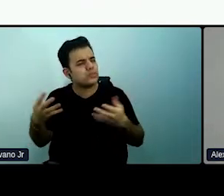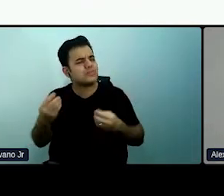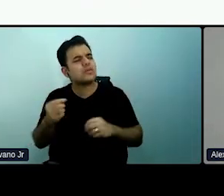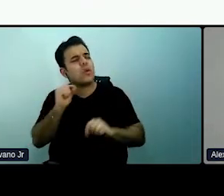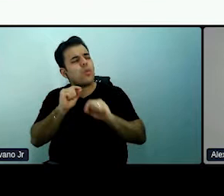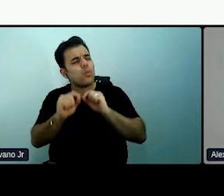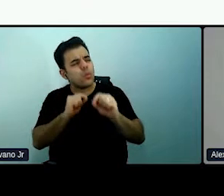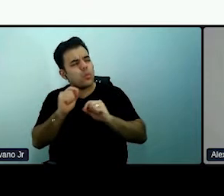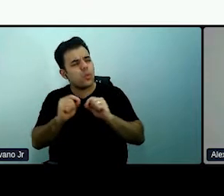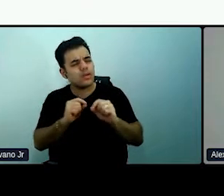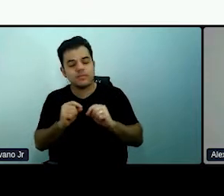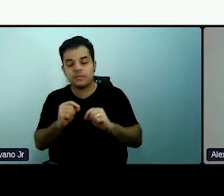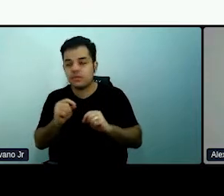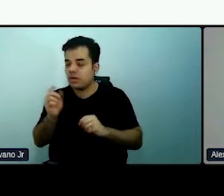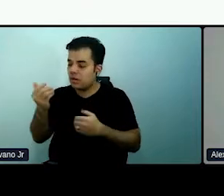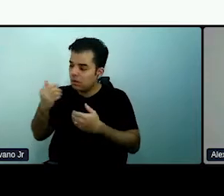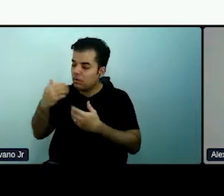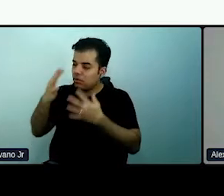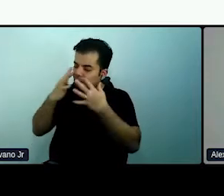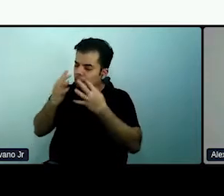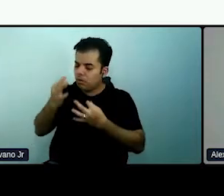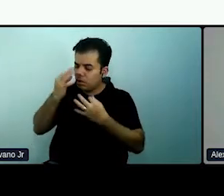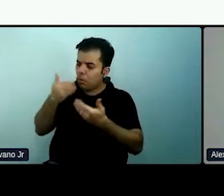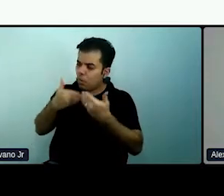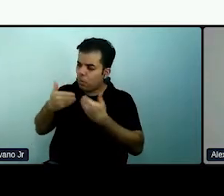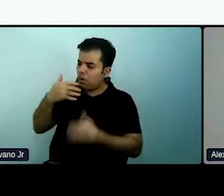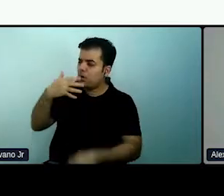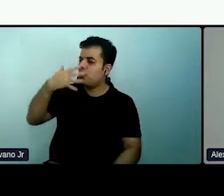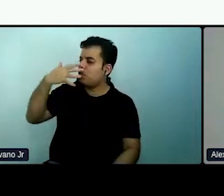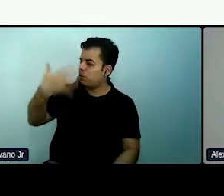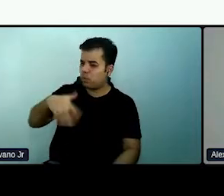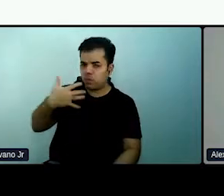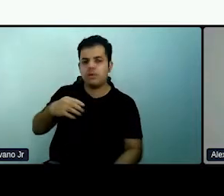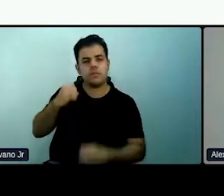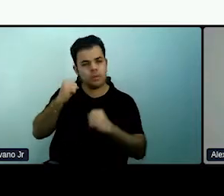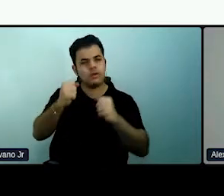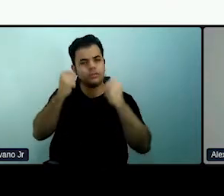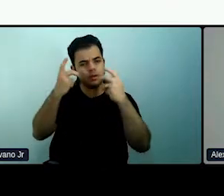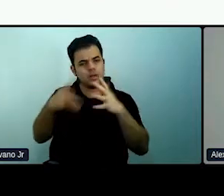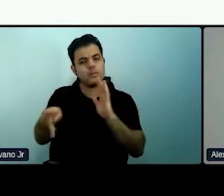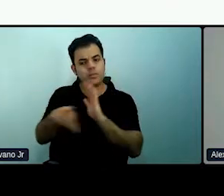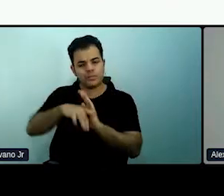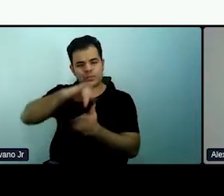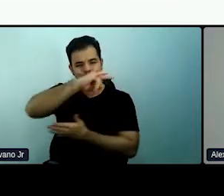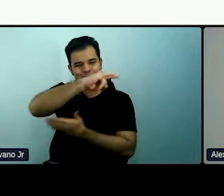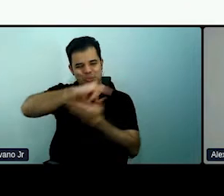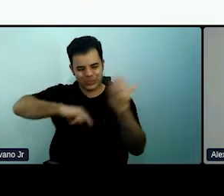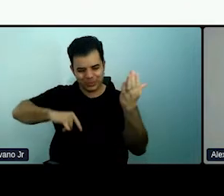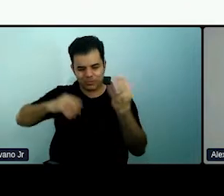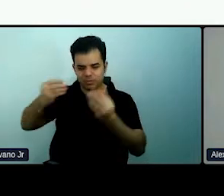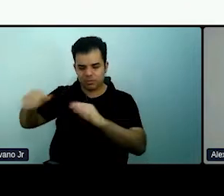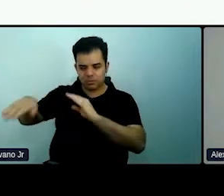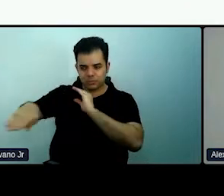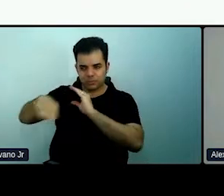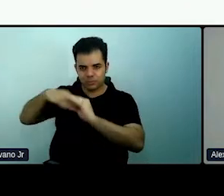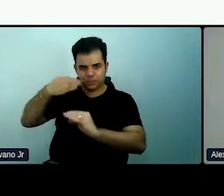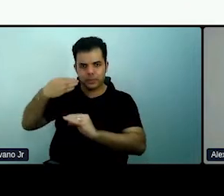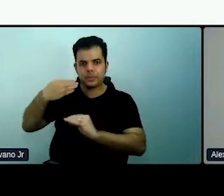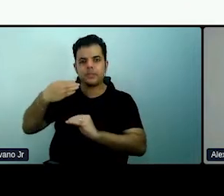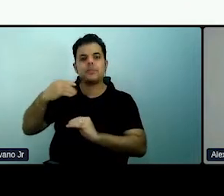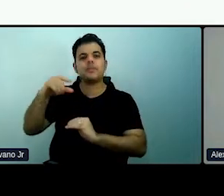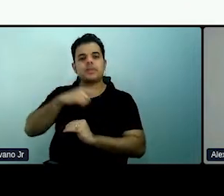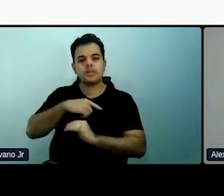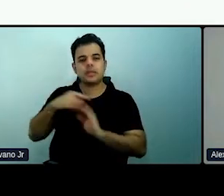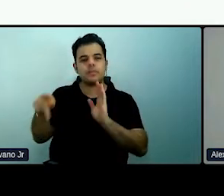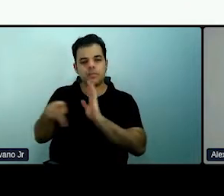enfim, teve vários cuidados. Então, dentre esses cuidados, por exemplo, eu posso citar em relação ao contrato, tá, gente? Eu tenho o